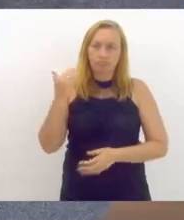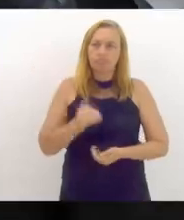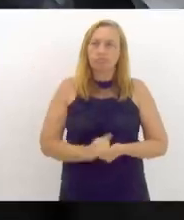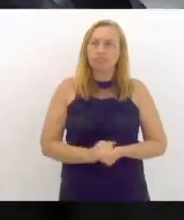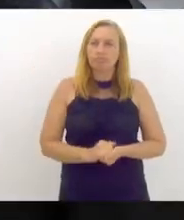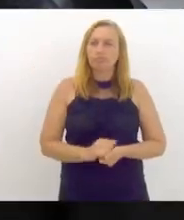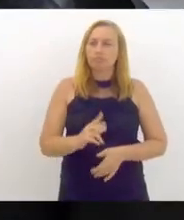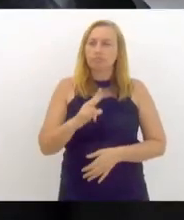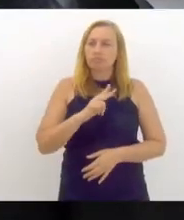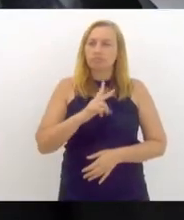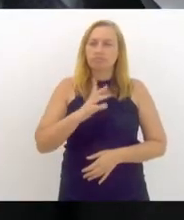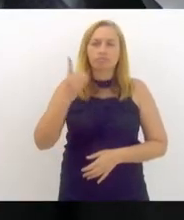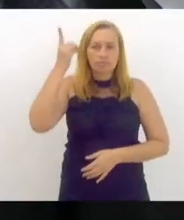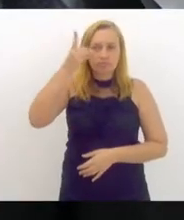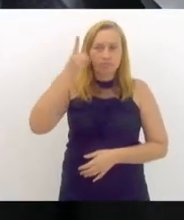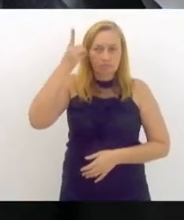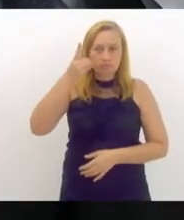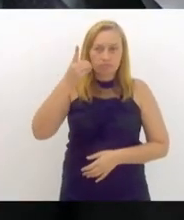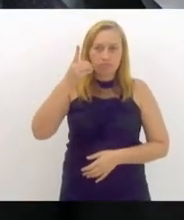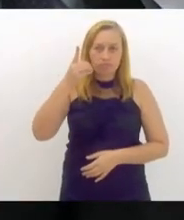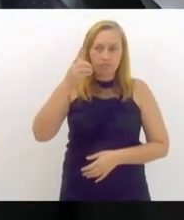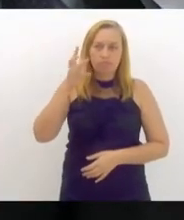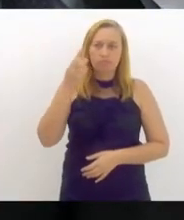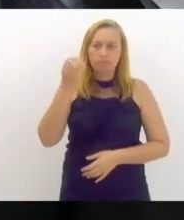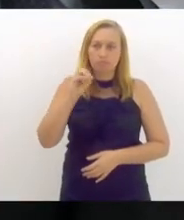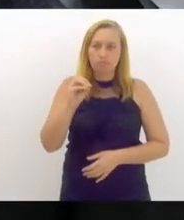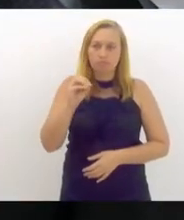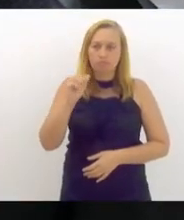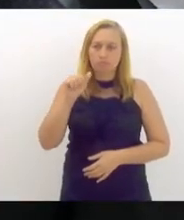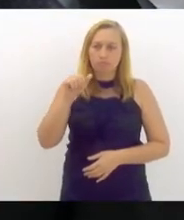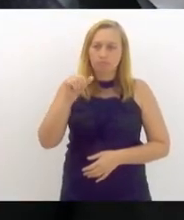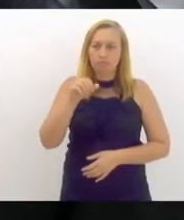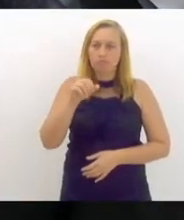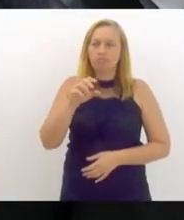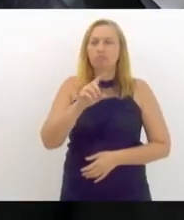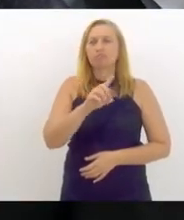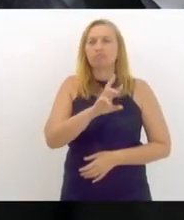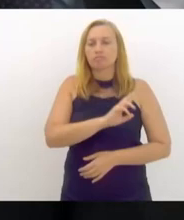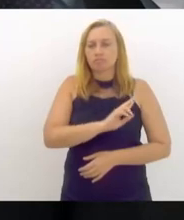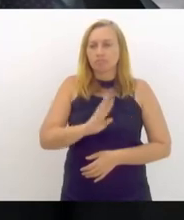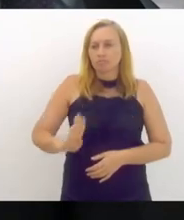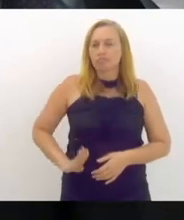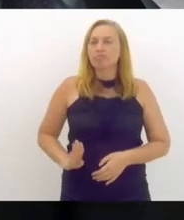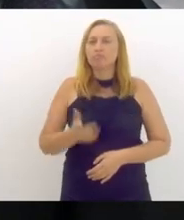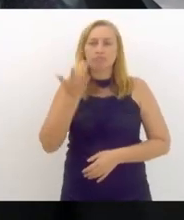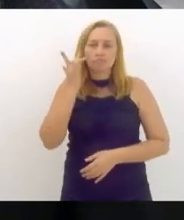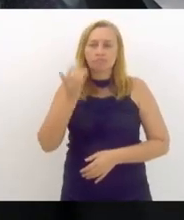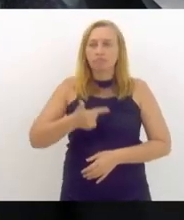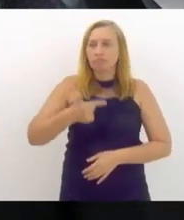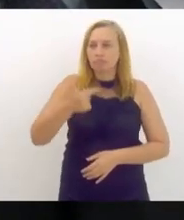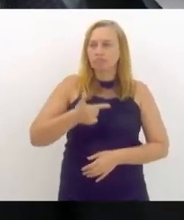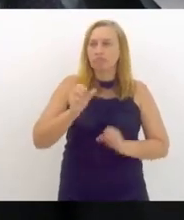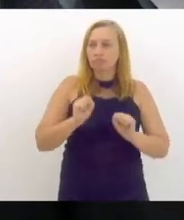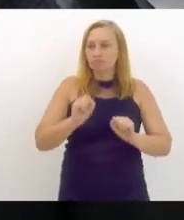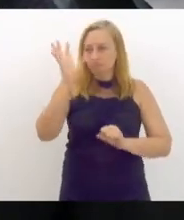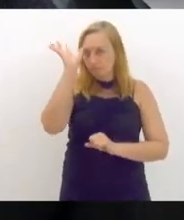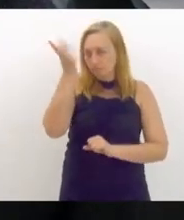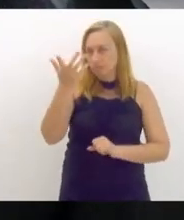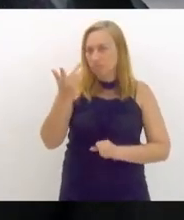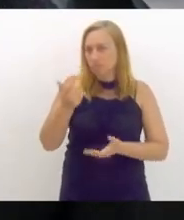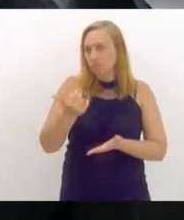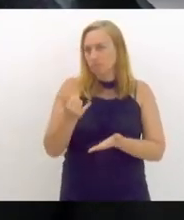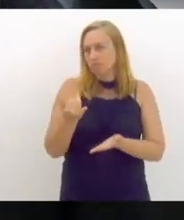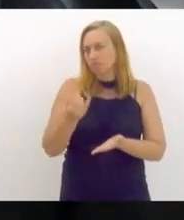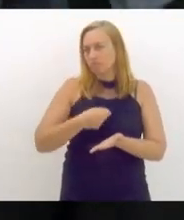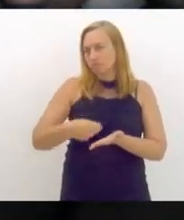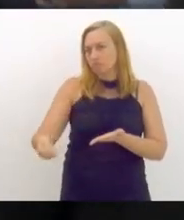era o próprio deputado Rodrigo Bacelar. Né? Então, eu acho que na segunda pode resolver a sua caneta,